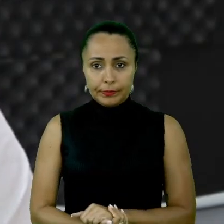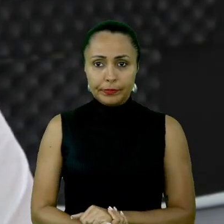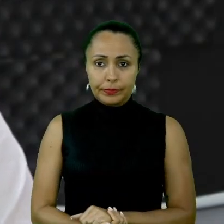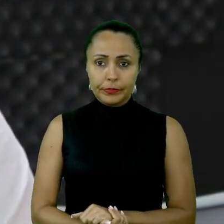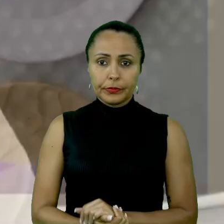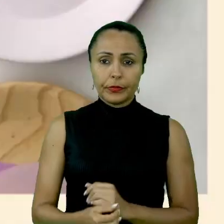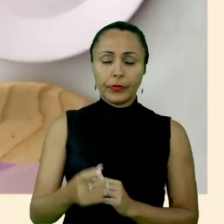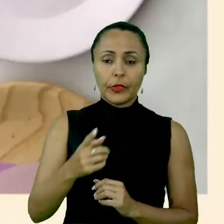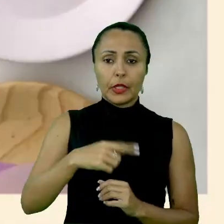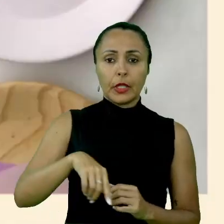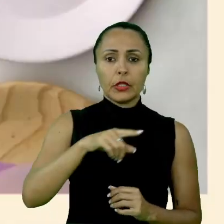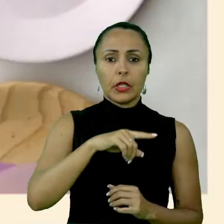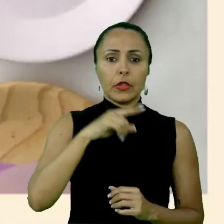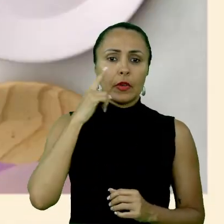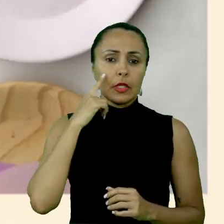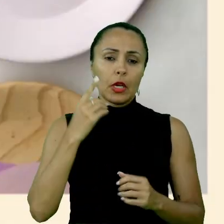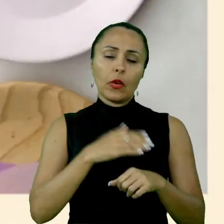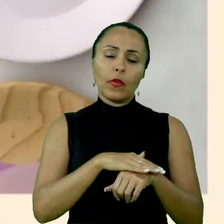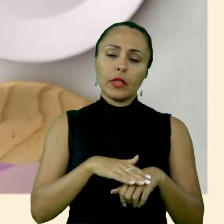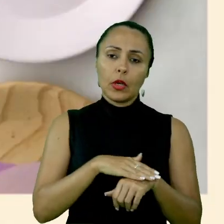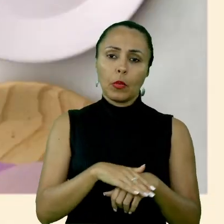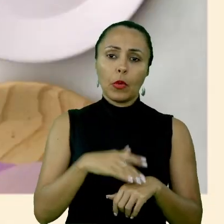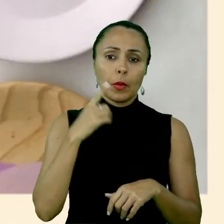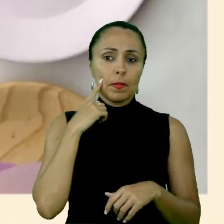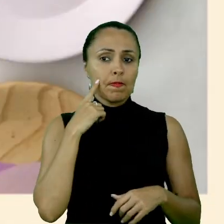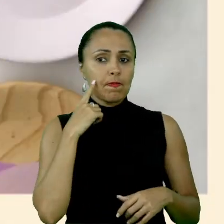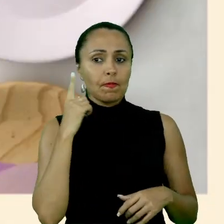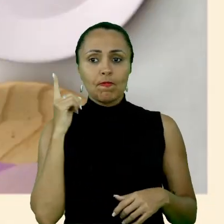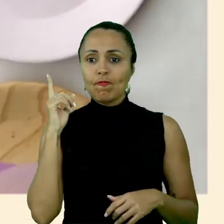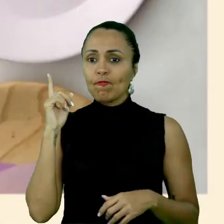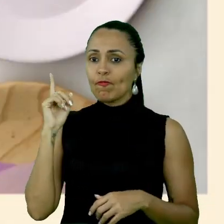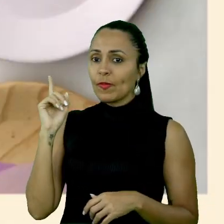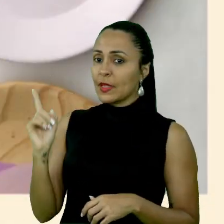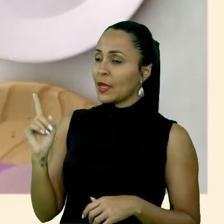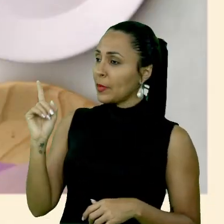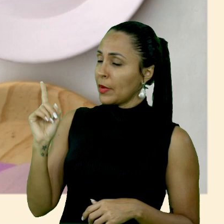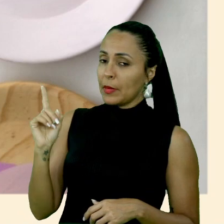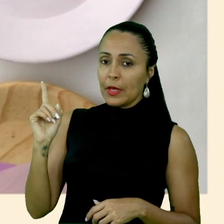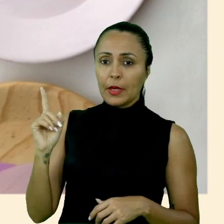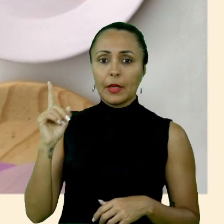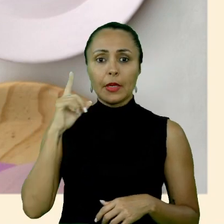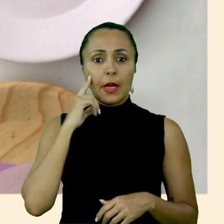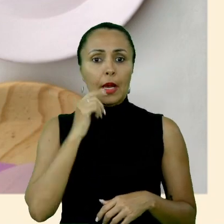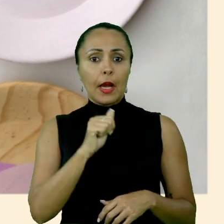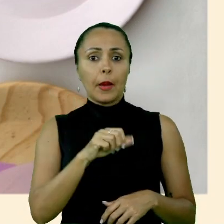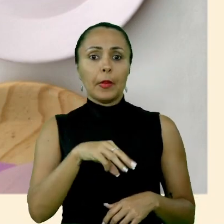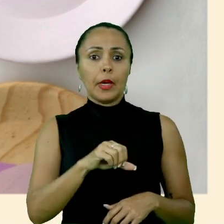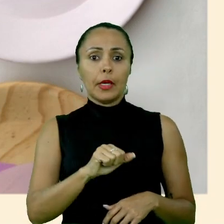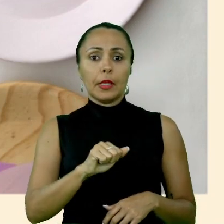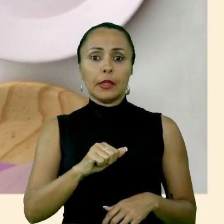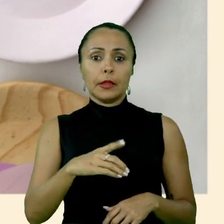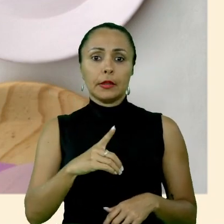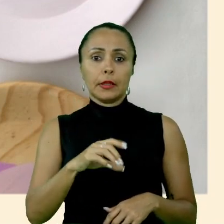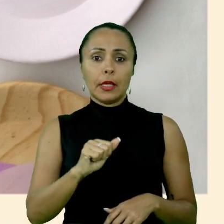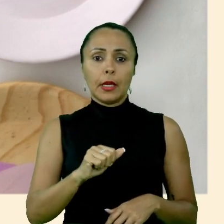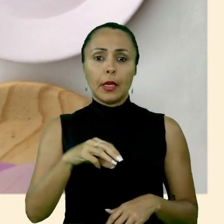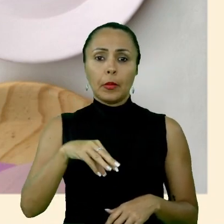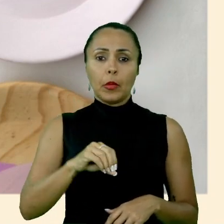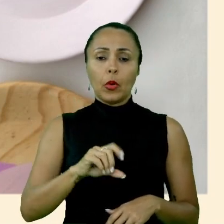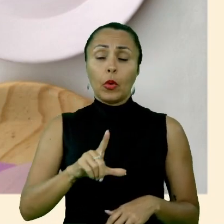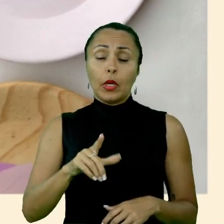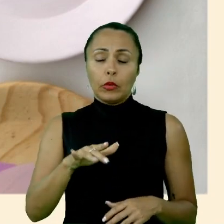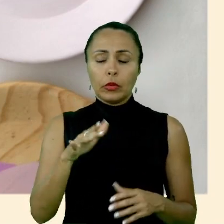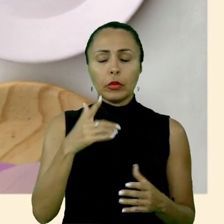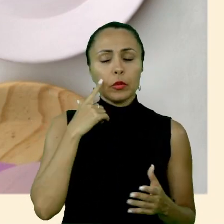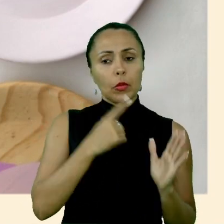quis trazer aqui para a gente conversar um pouquinho. A primeira delas é a Amanda Moll, e aí eu quis trazer também o